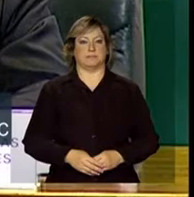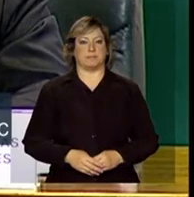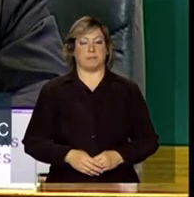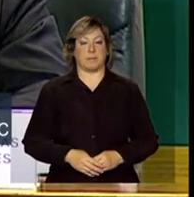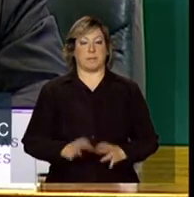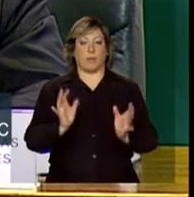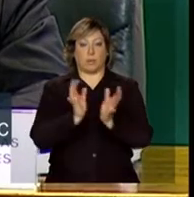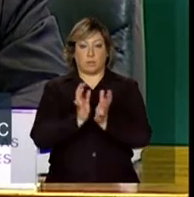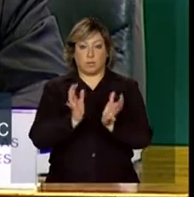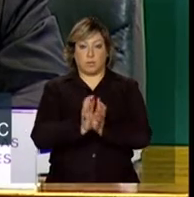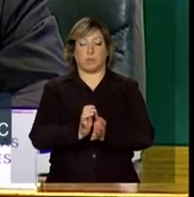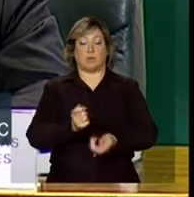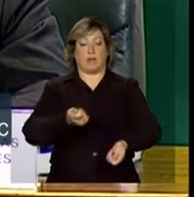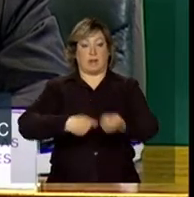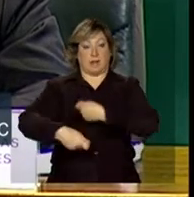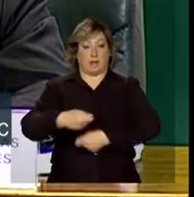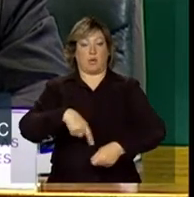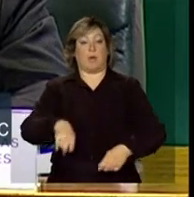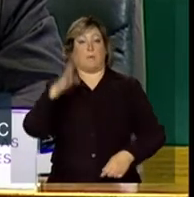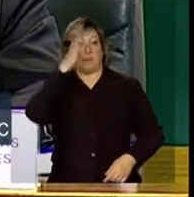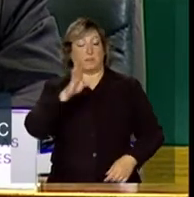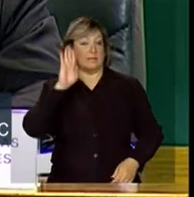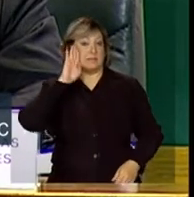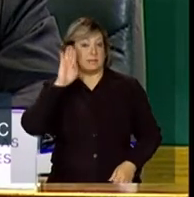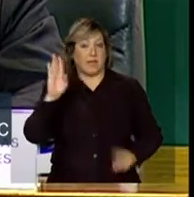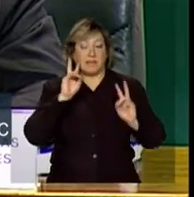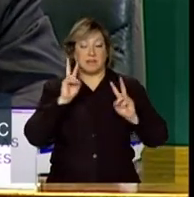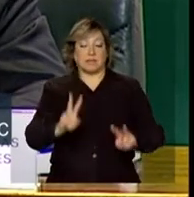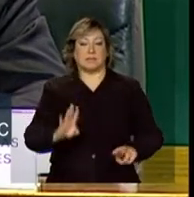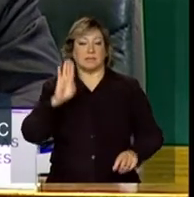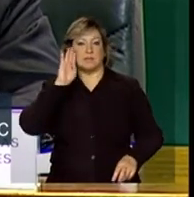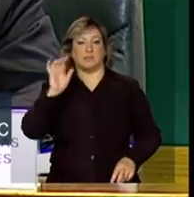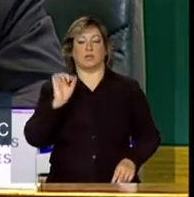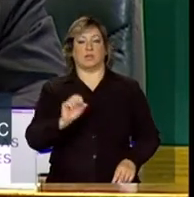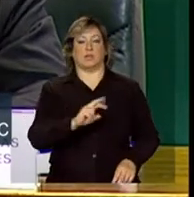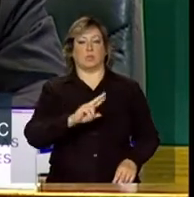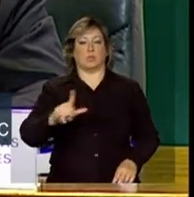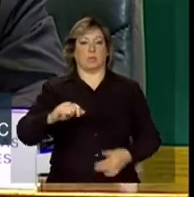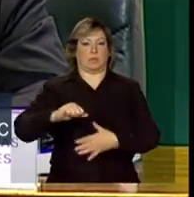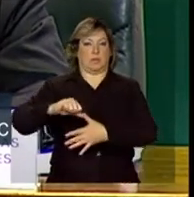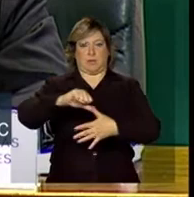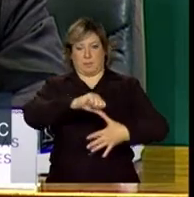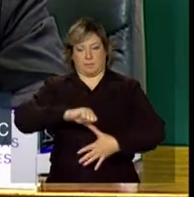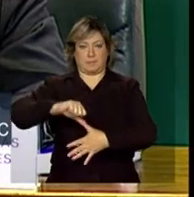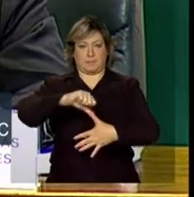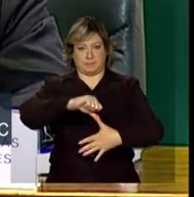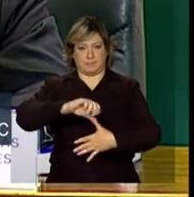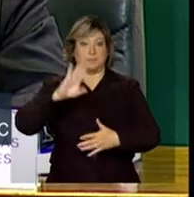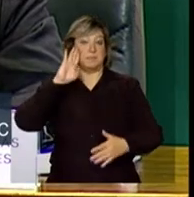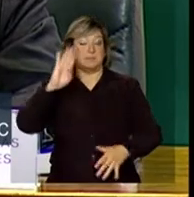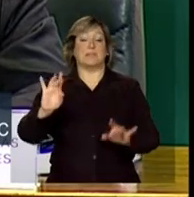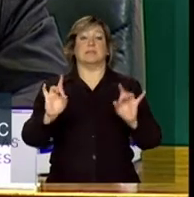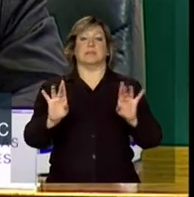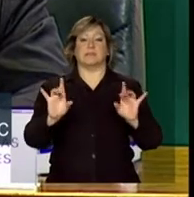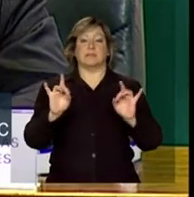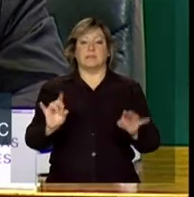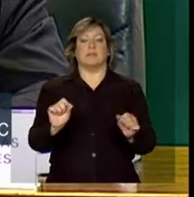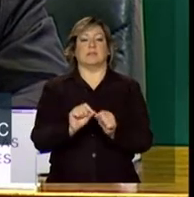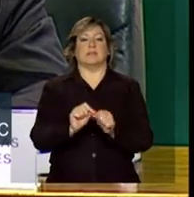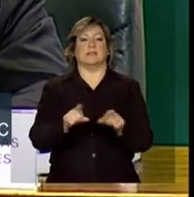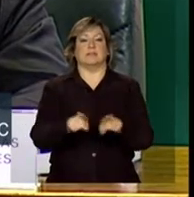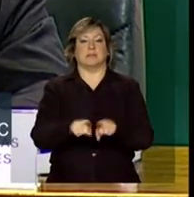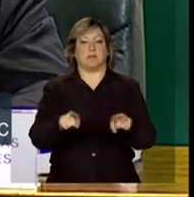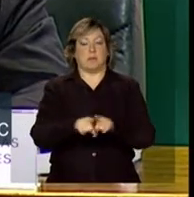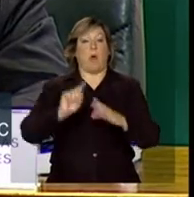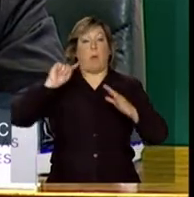no campo negocial o Brasil dedica atenção prioritária a integração sul-americana e muito especialmente a consolidação